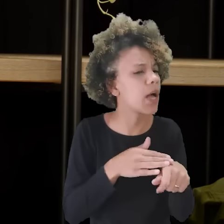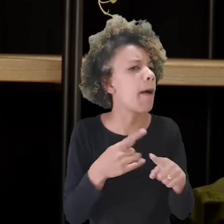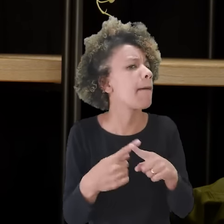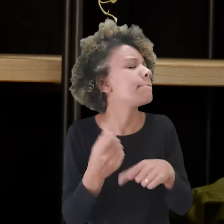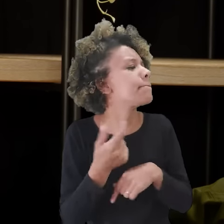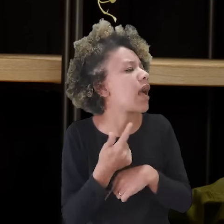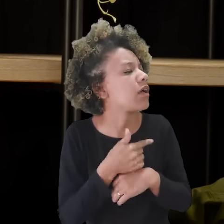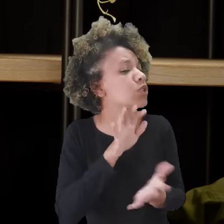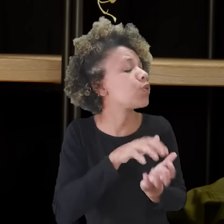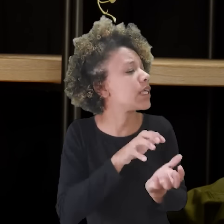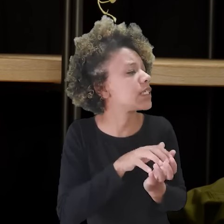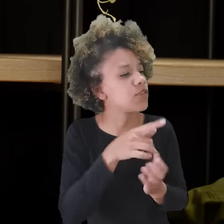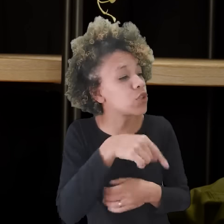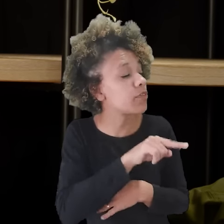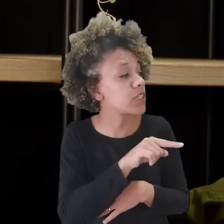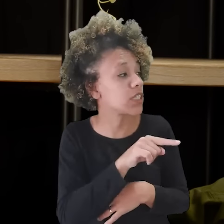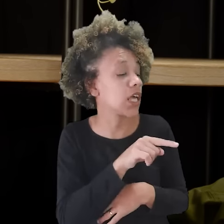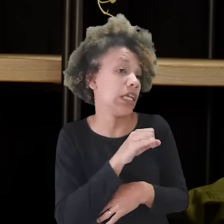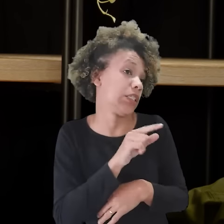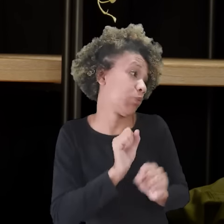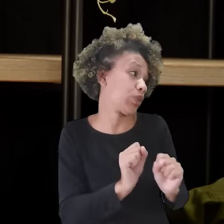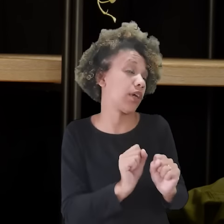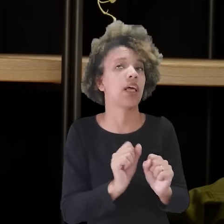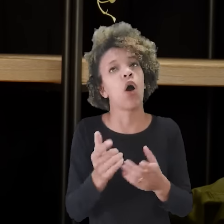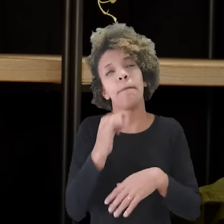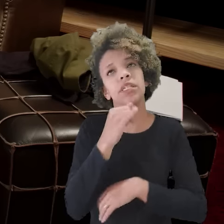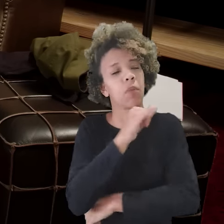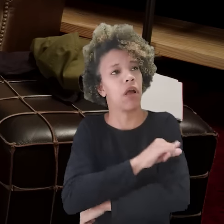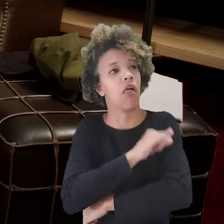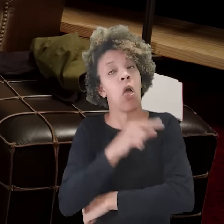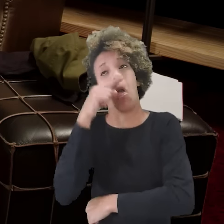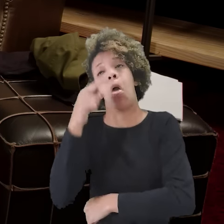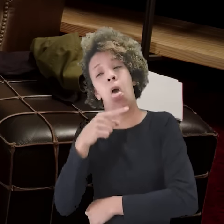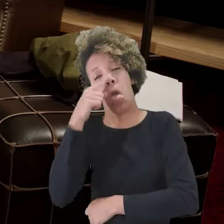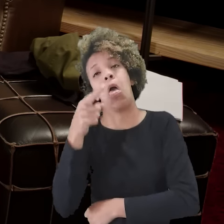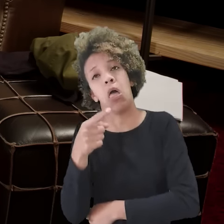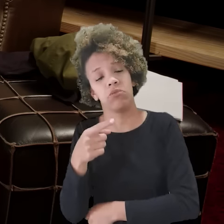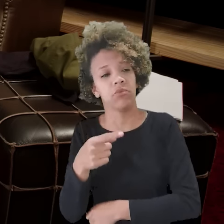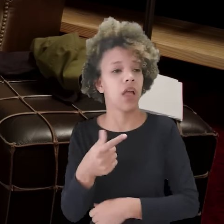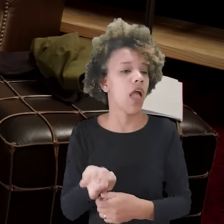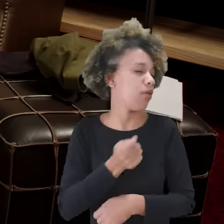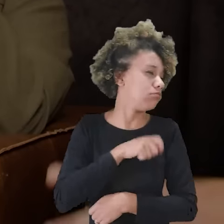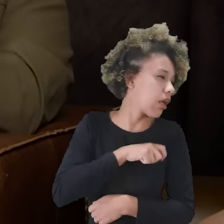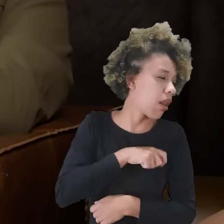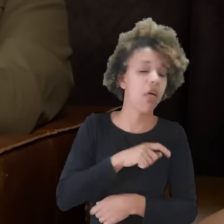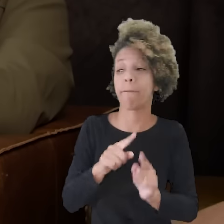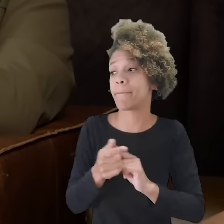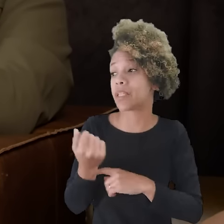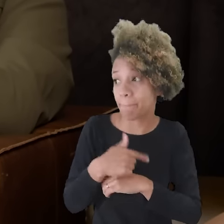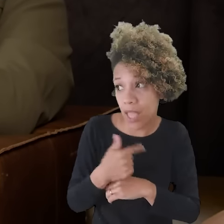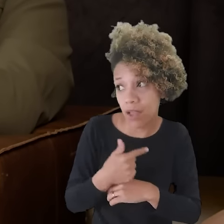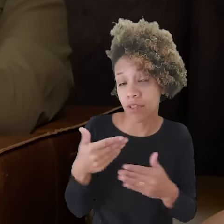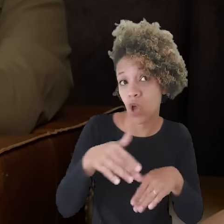uma piada qualquer piada do Recife sobre vocês se você pudesse fazer o exemplo carioca é o arrogante né o carioca é o malandro a piada que